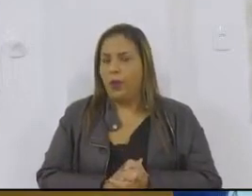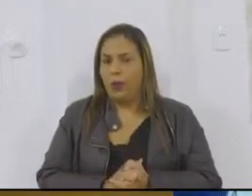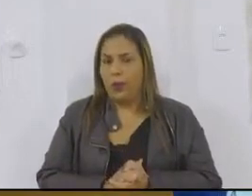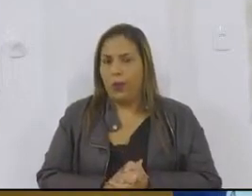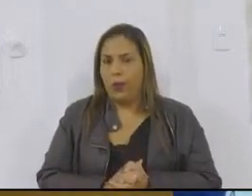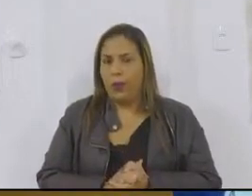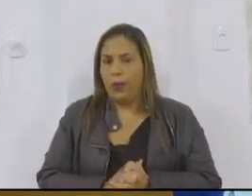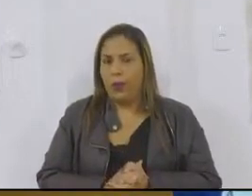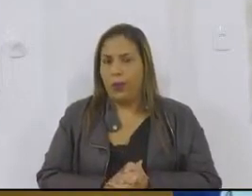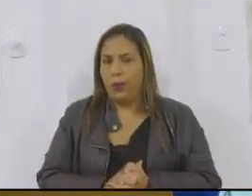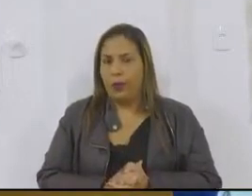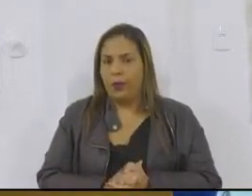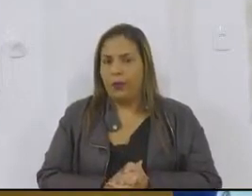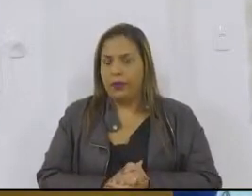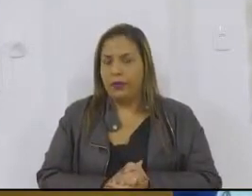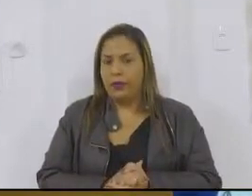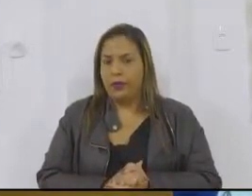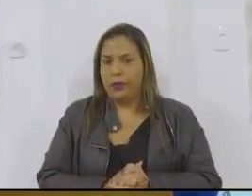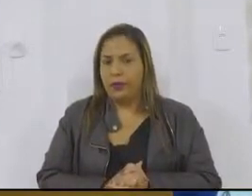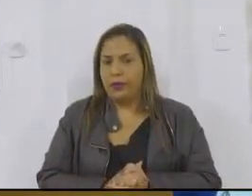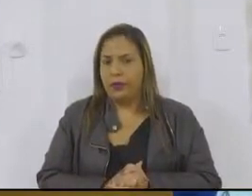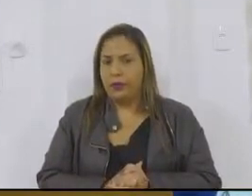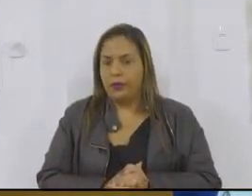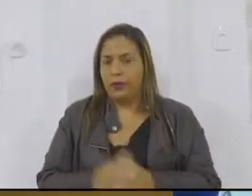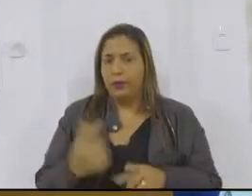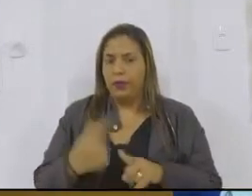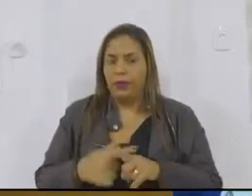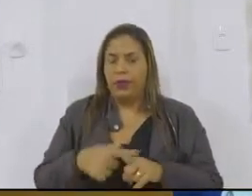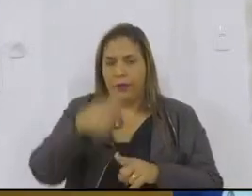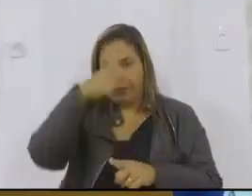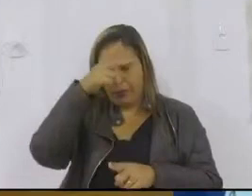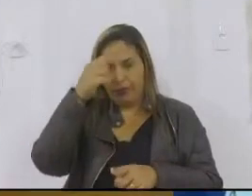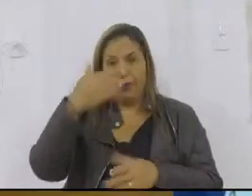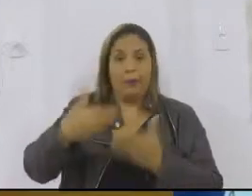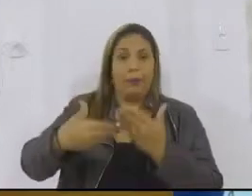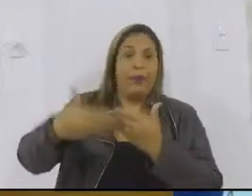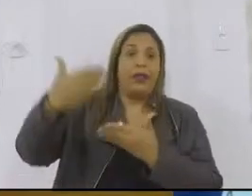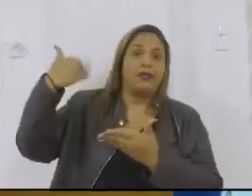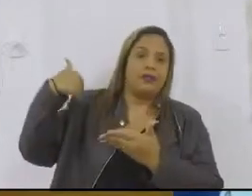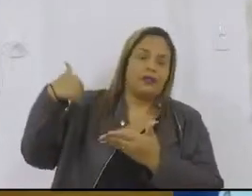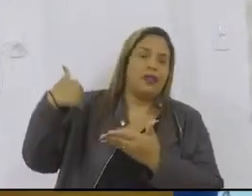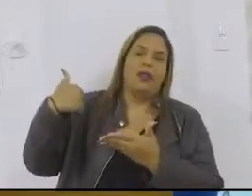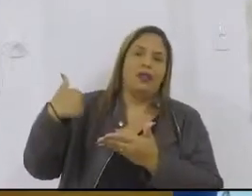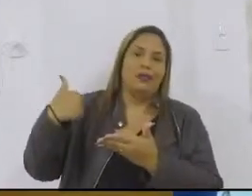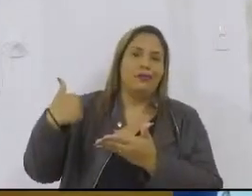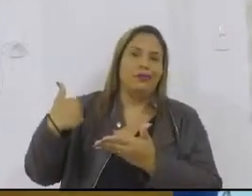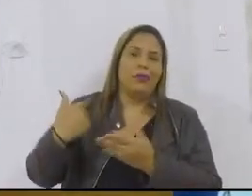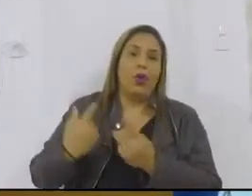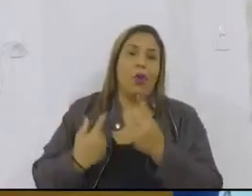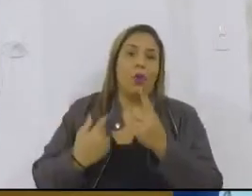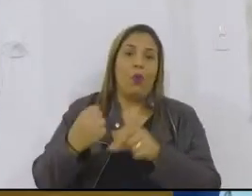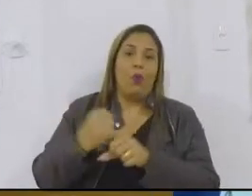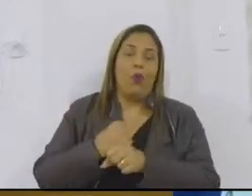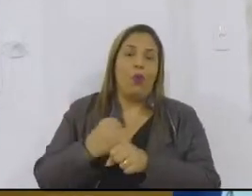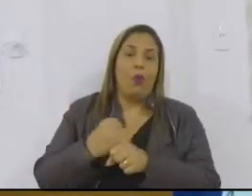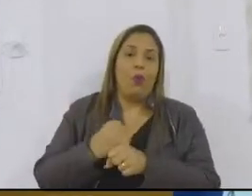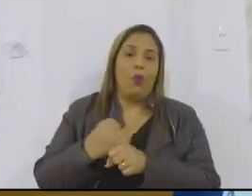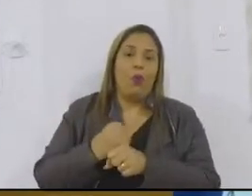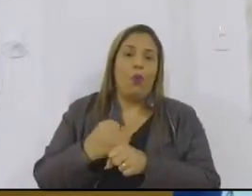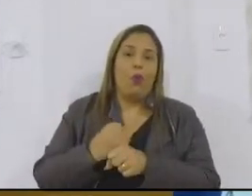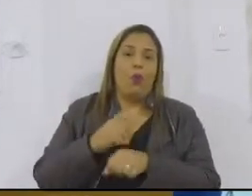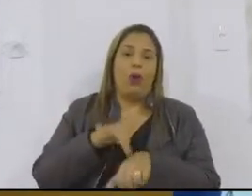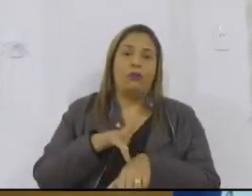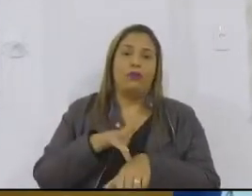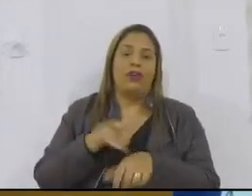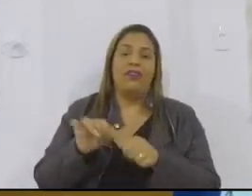atrapalhadas pela pandemia. Né? O governo anterior, ele ficou um ano sem promover ações aí